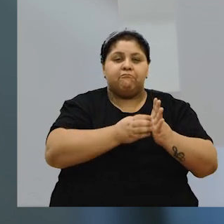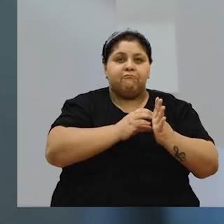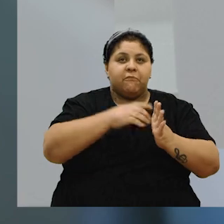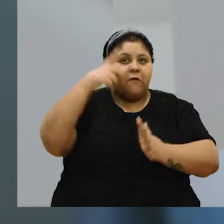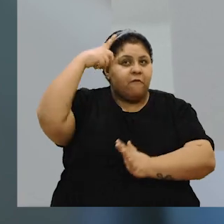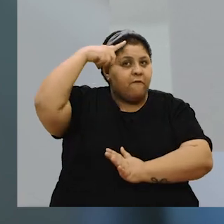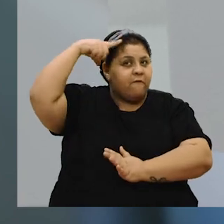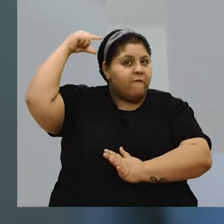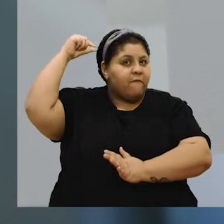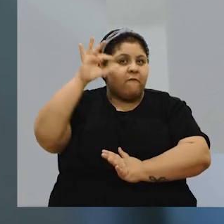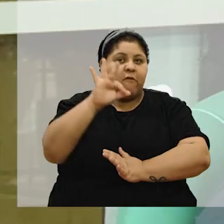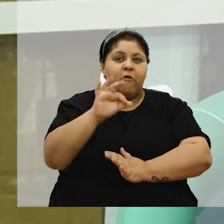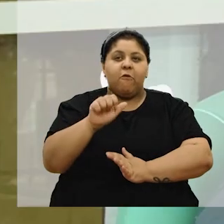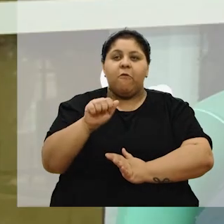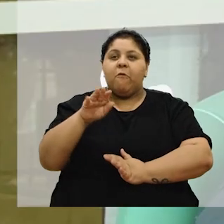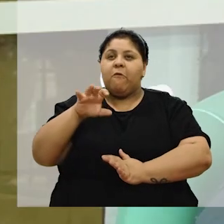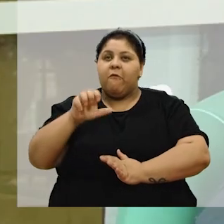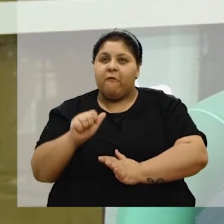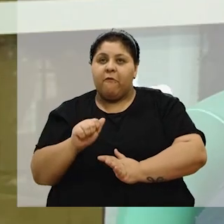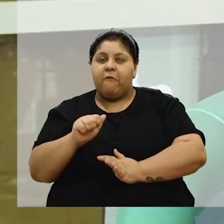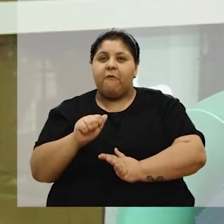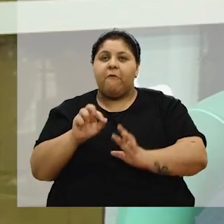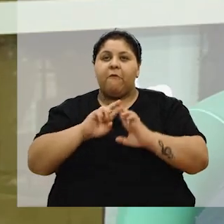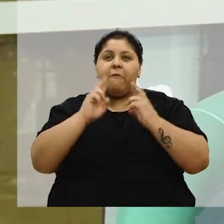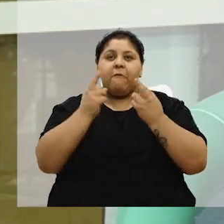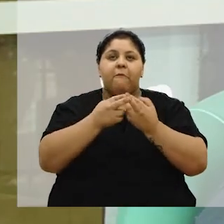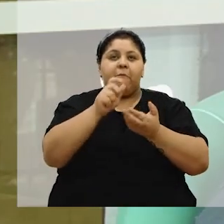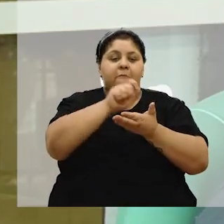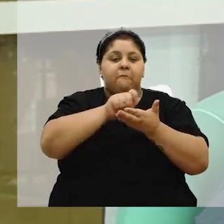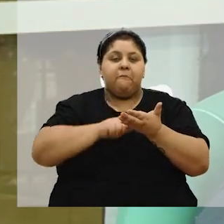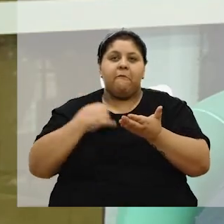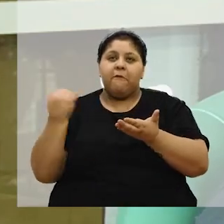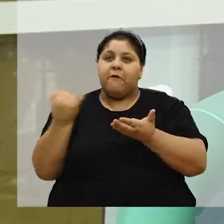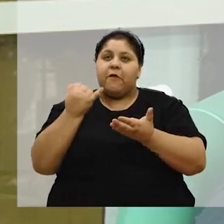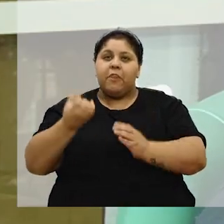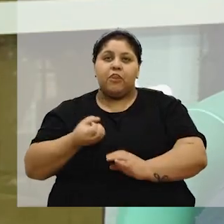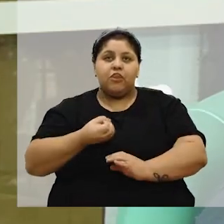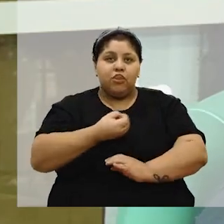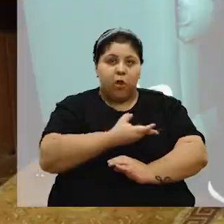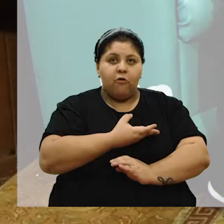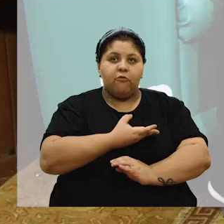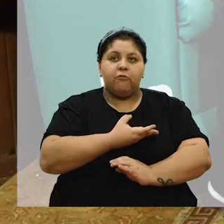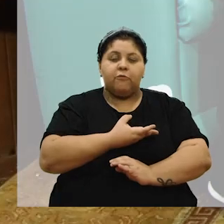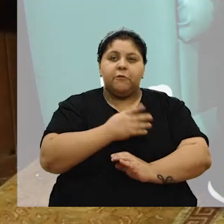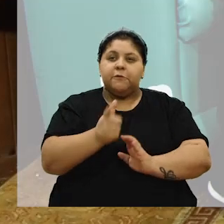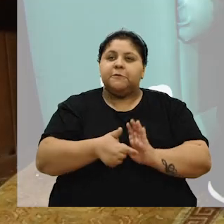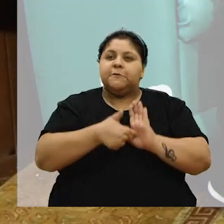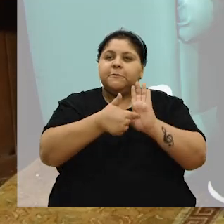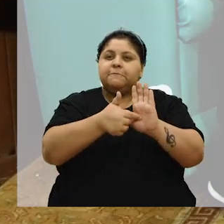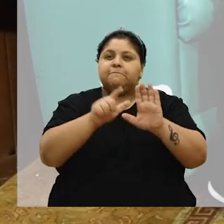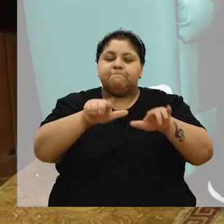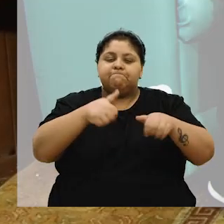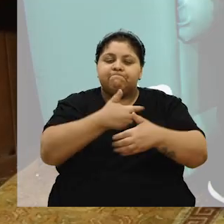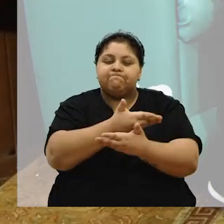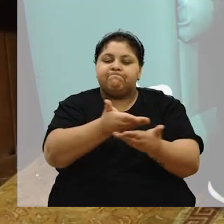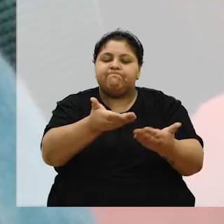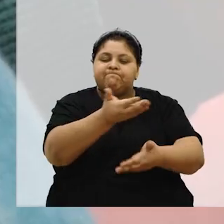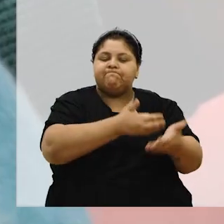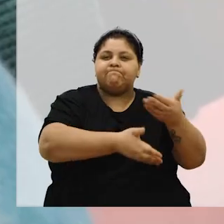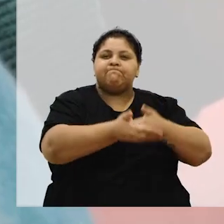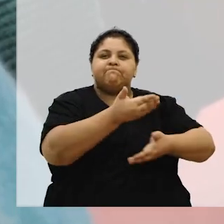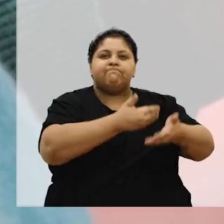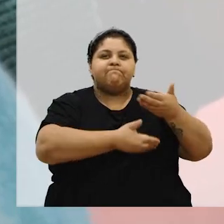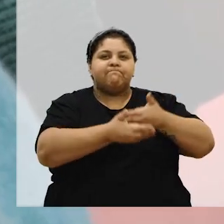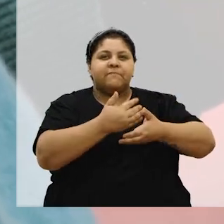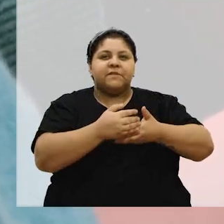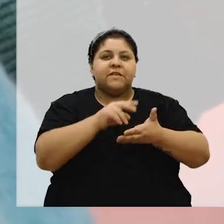servidor público Fábio Rauch, reúne escritores renomados e novos talentos, proporcionando um espaço para a